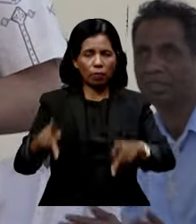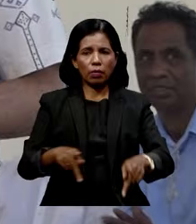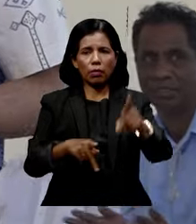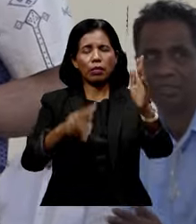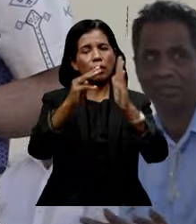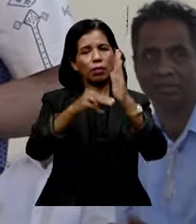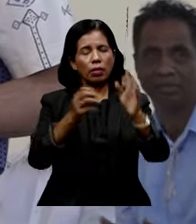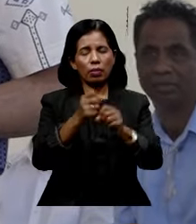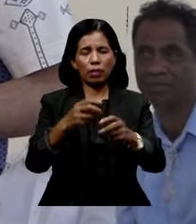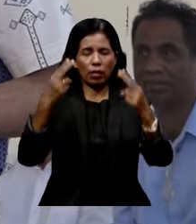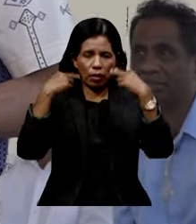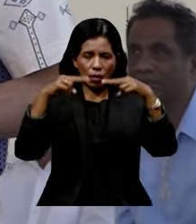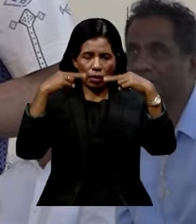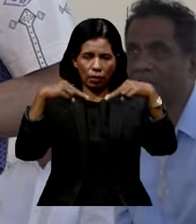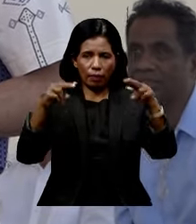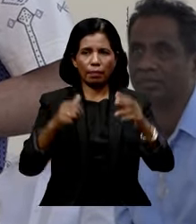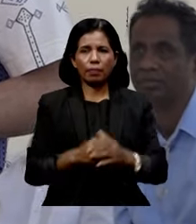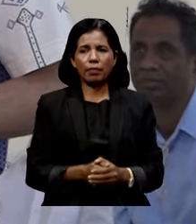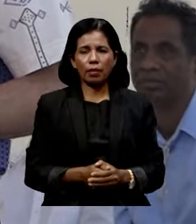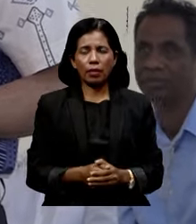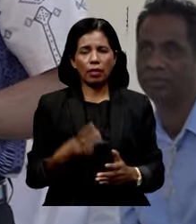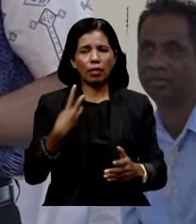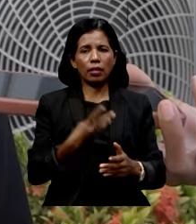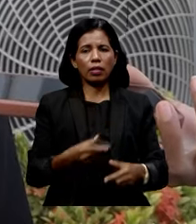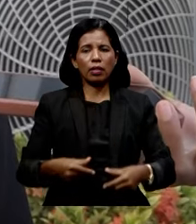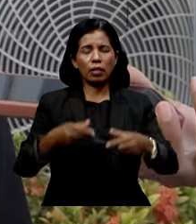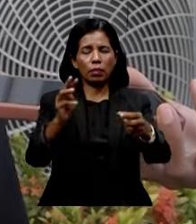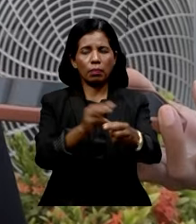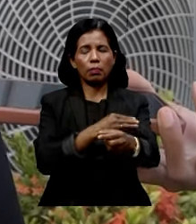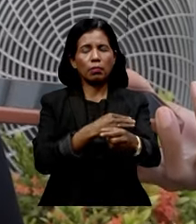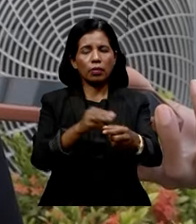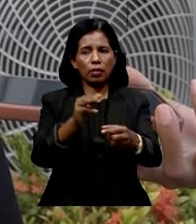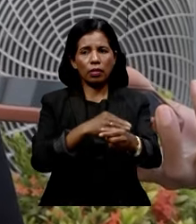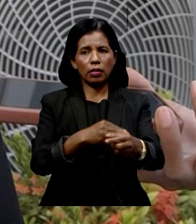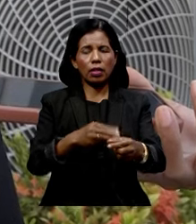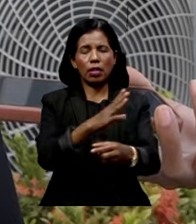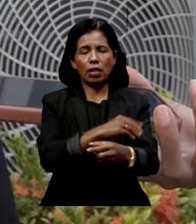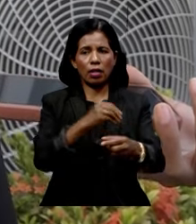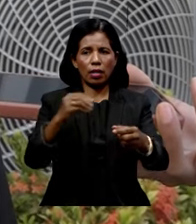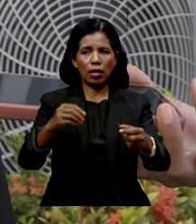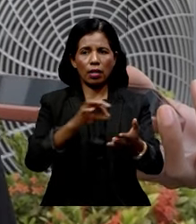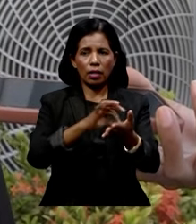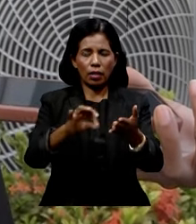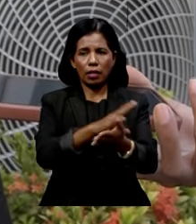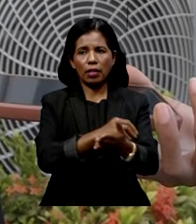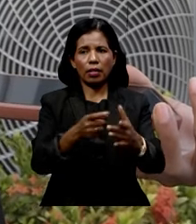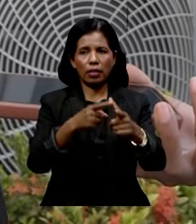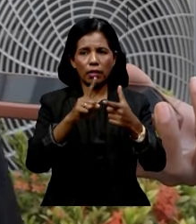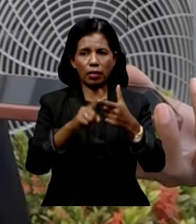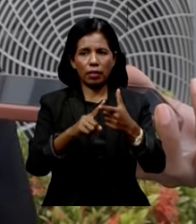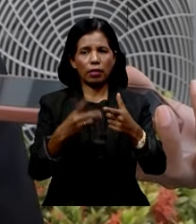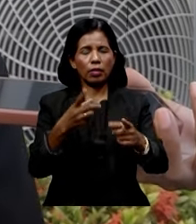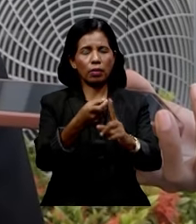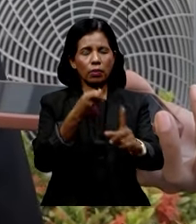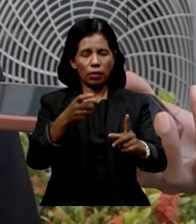média a tubele hanano tuere. Intervenção antes entrega música né, haquere com ritmo TV-TV, também ritmo TV-TV né, ritmo idêntico